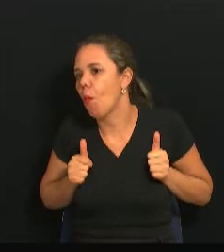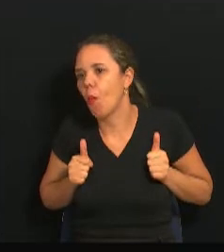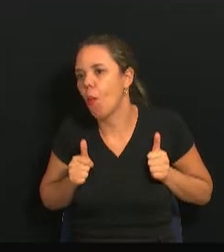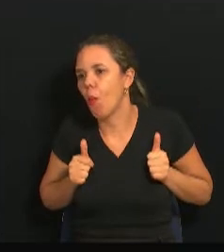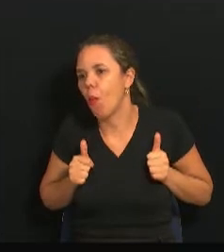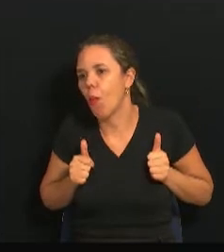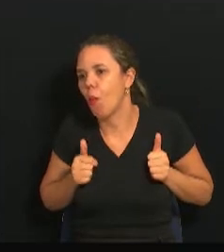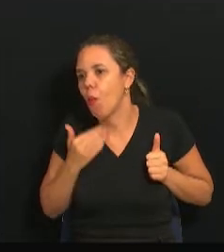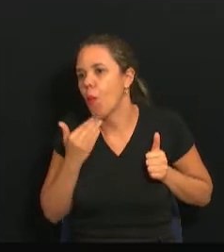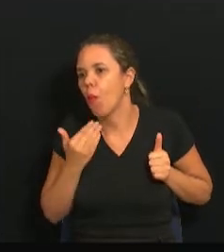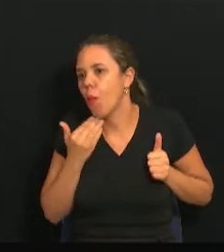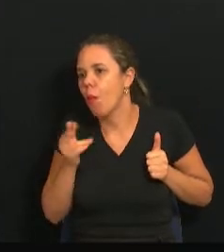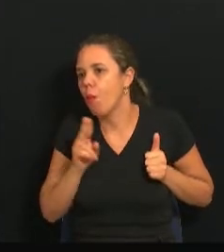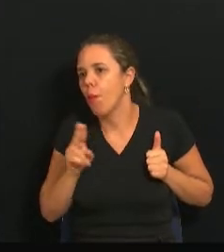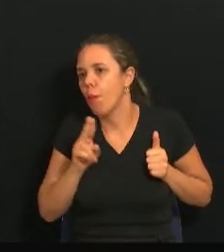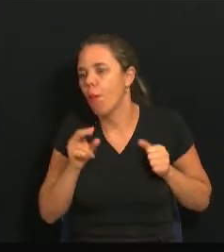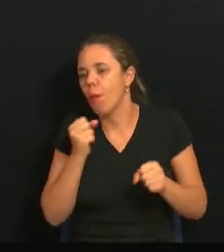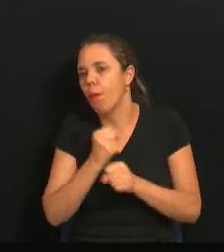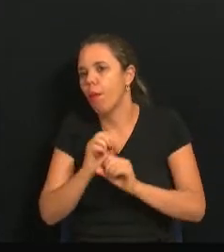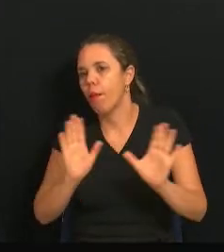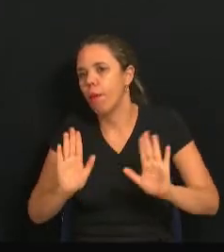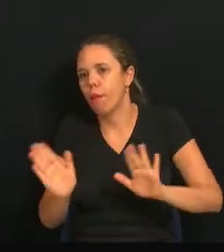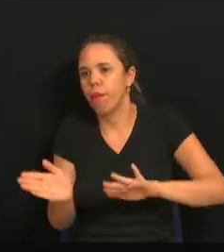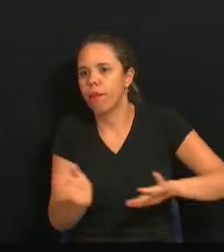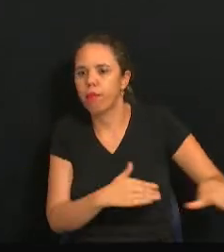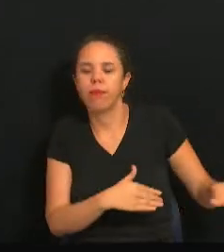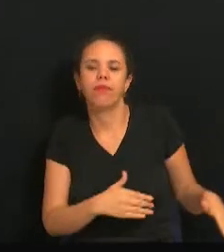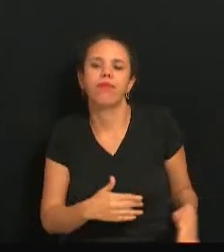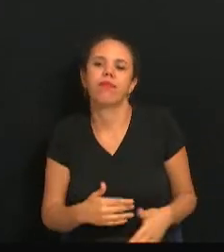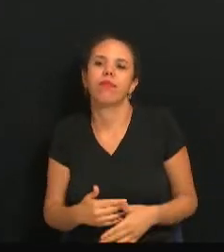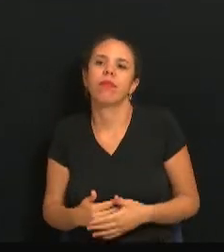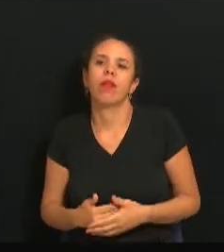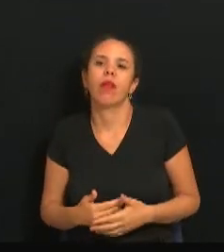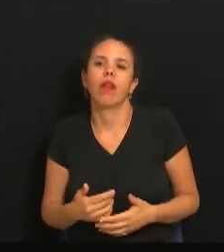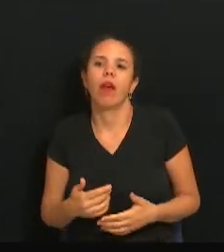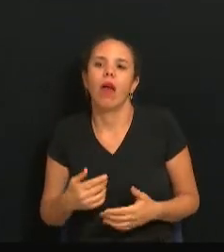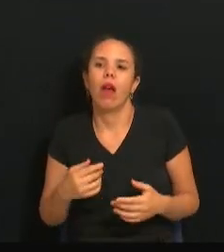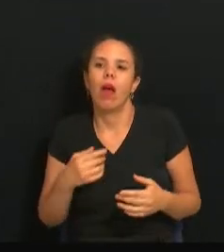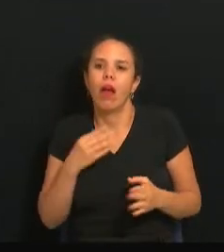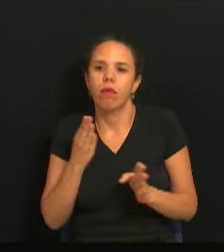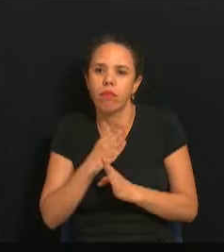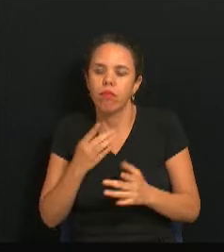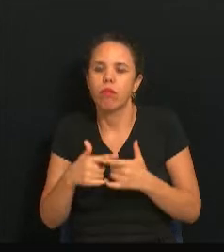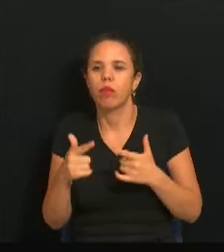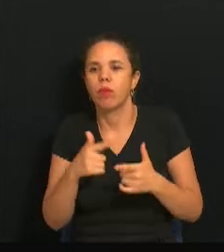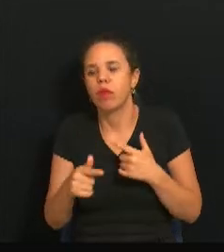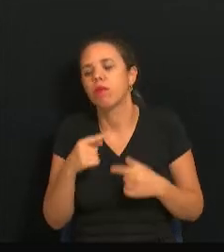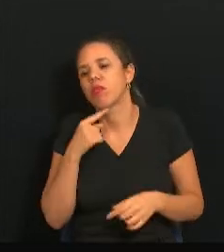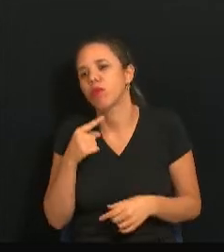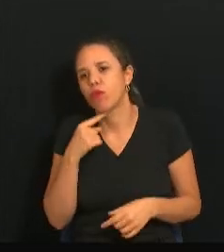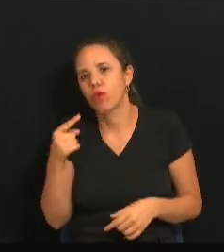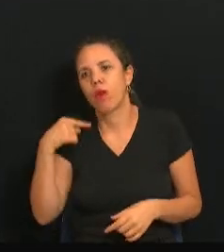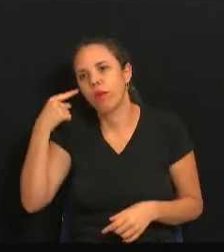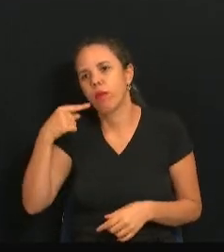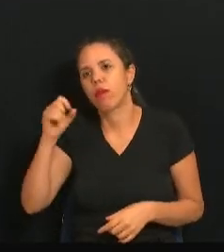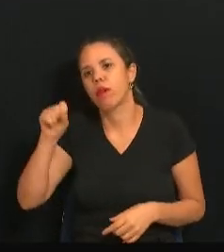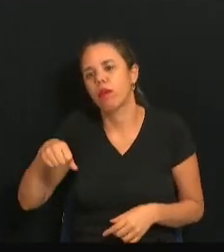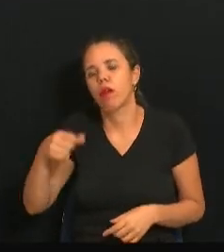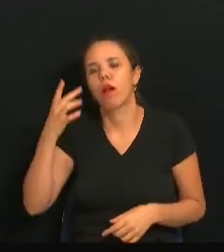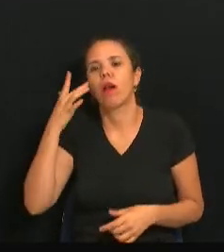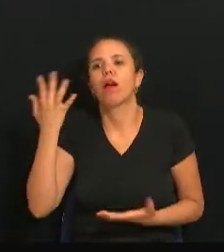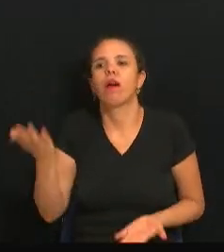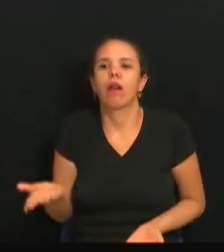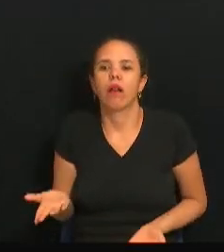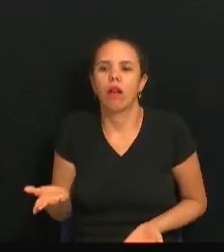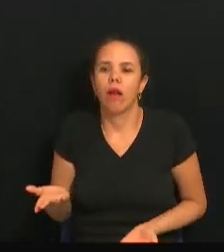função social. Então, a insegurança jurídica me parece fazer sentido, sim, ao fato de que